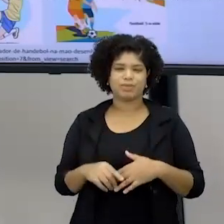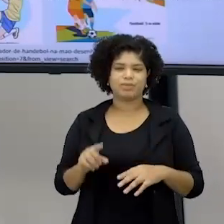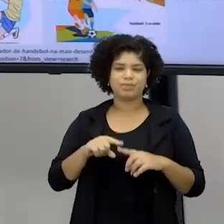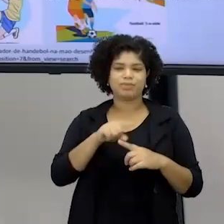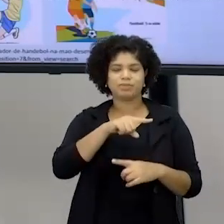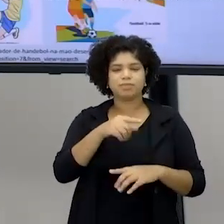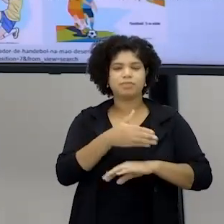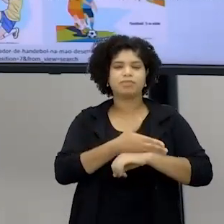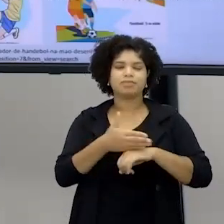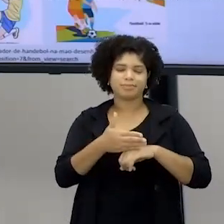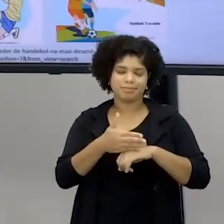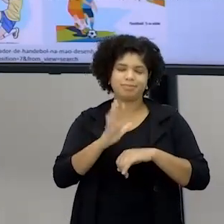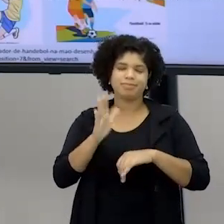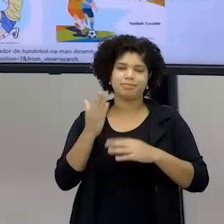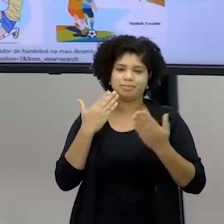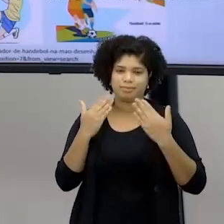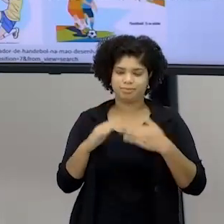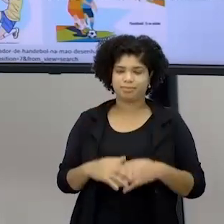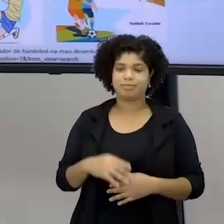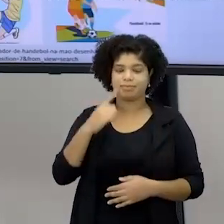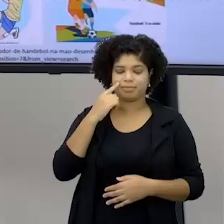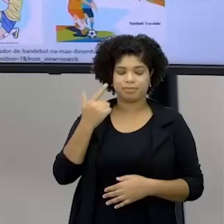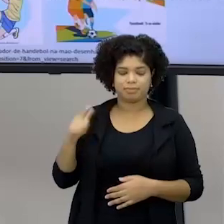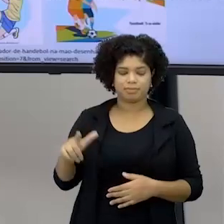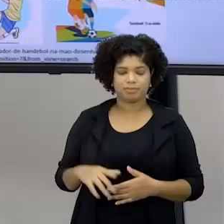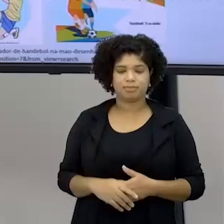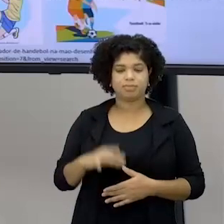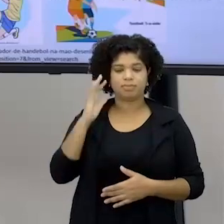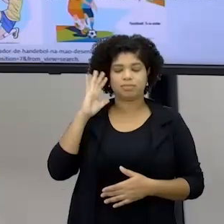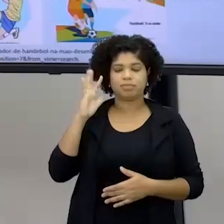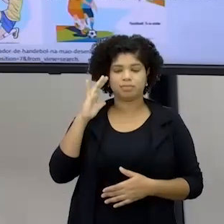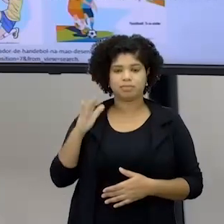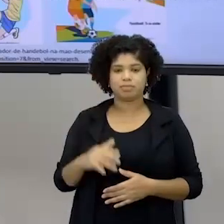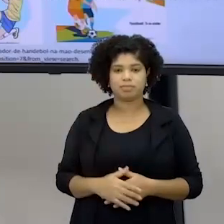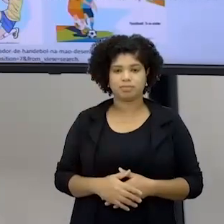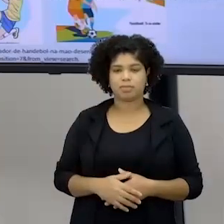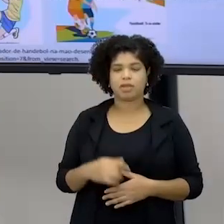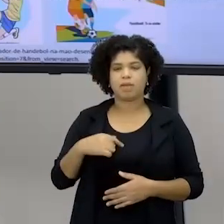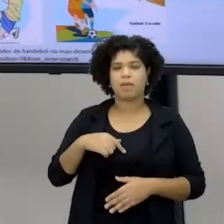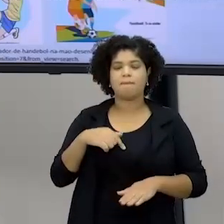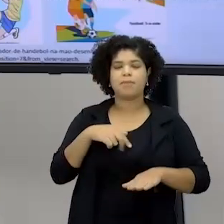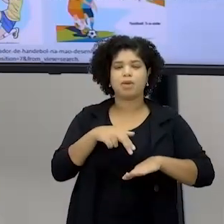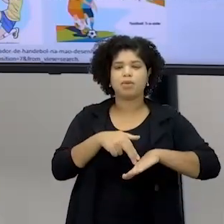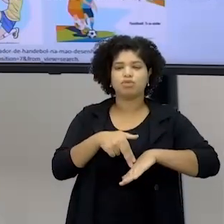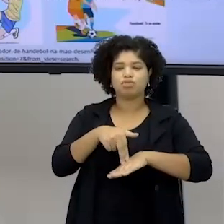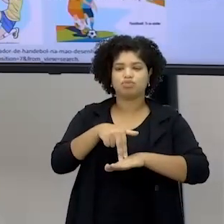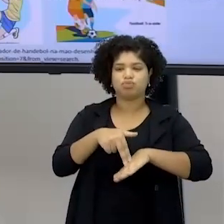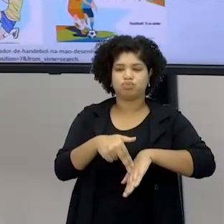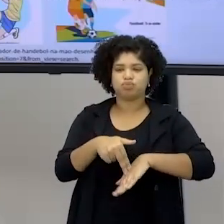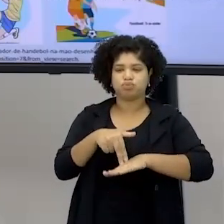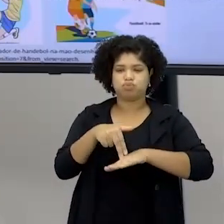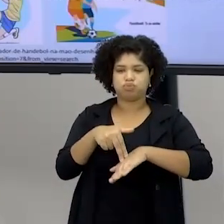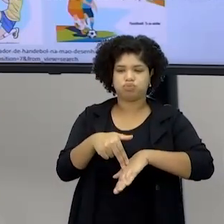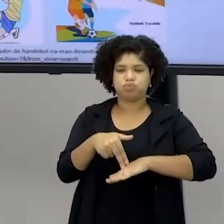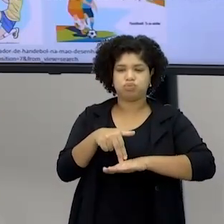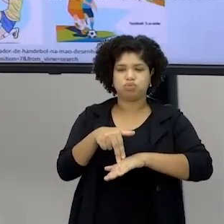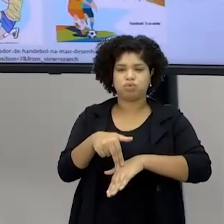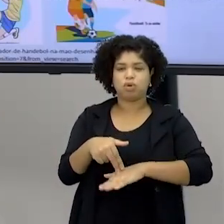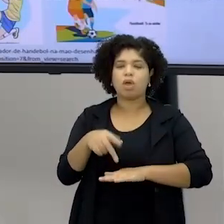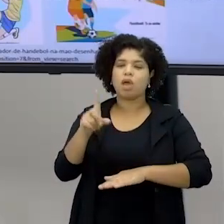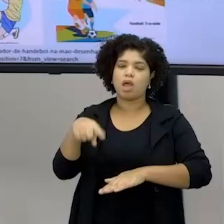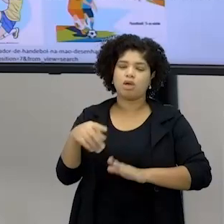vocês sempre ouvem falar, mas agora, olha só, vamos supor que apareça o surf, né? Eu tô falando de modalidade